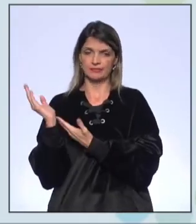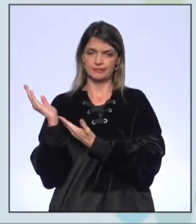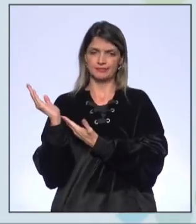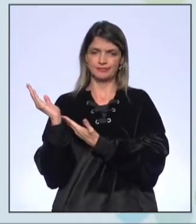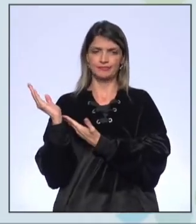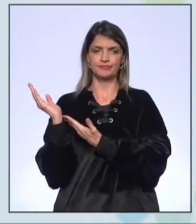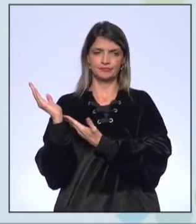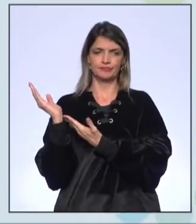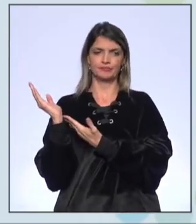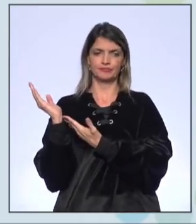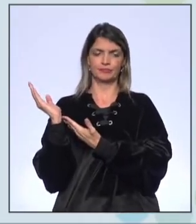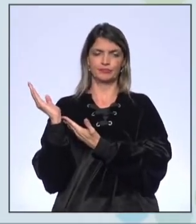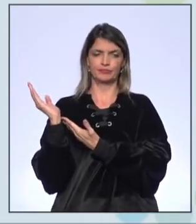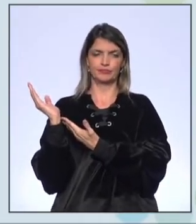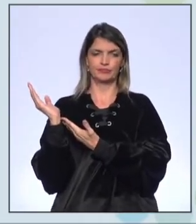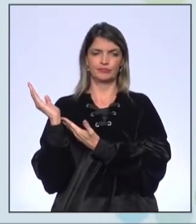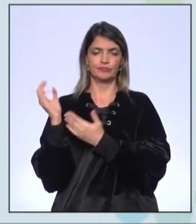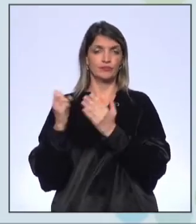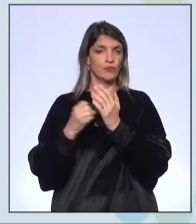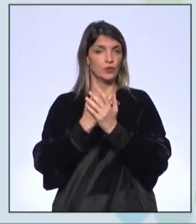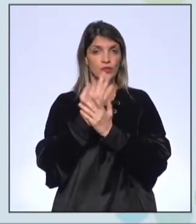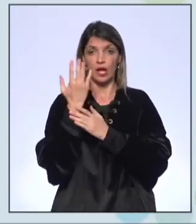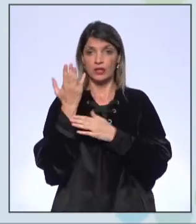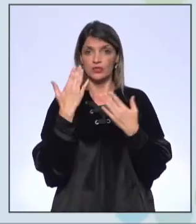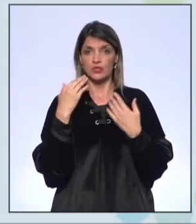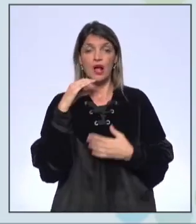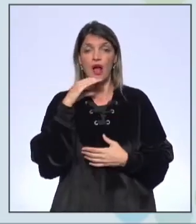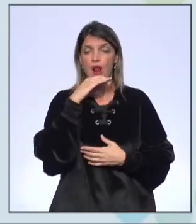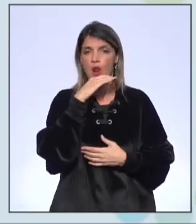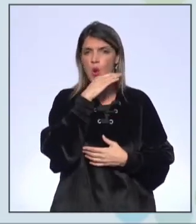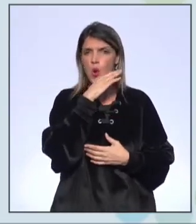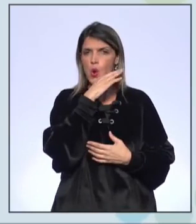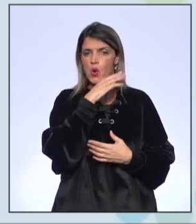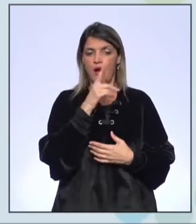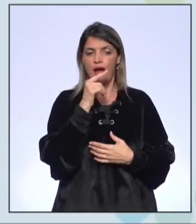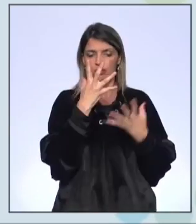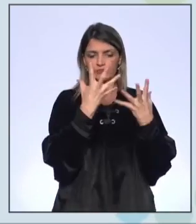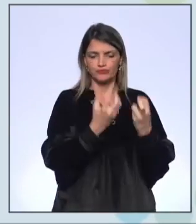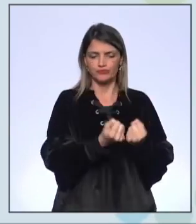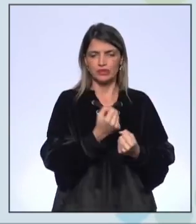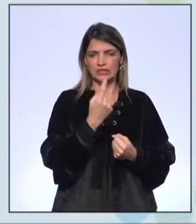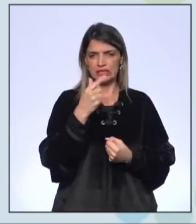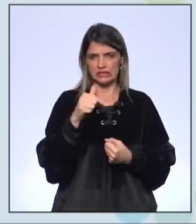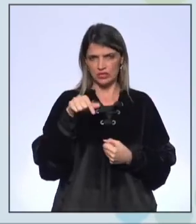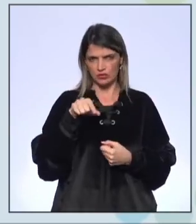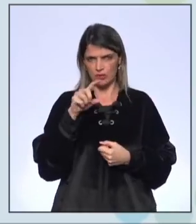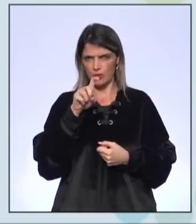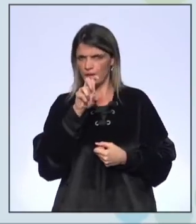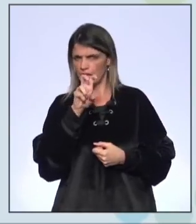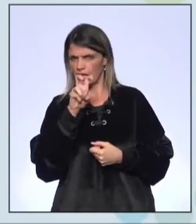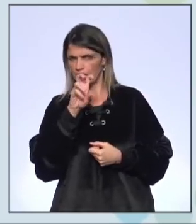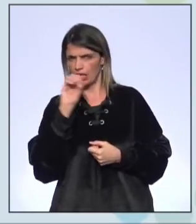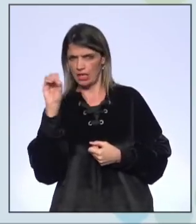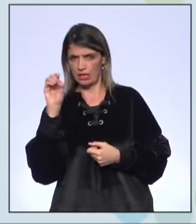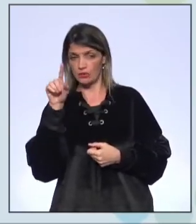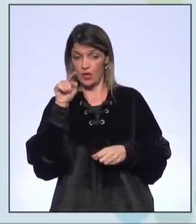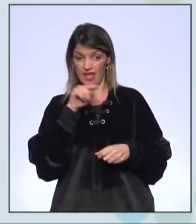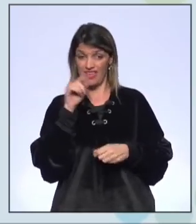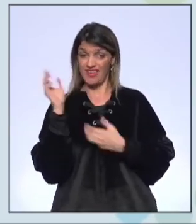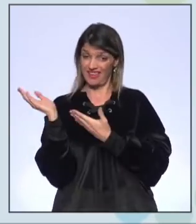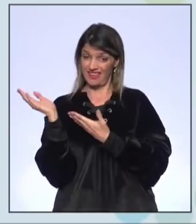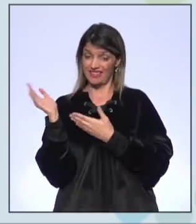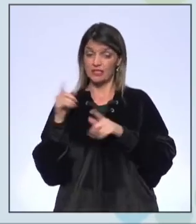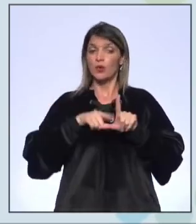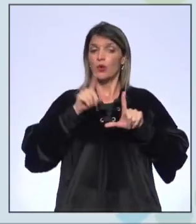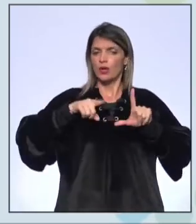de vocês. E a quantidade de calor que absorveu a água foi 17.500, beleza? Esse é um gráfico típico de